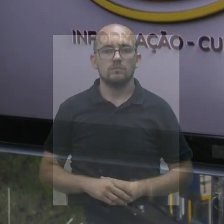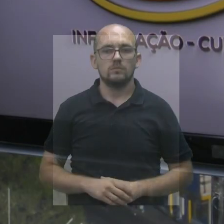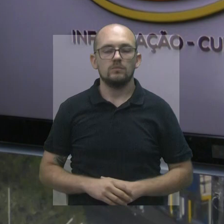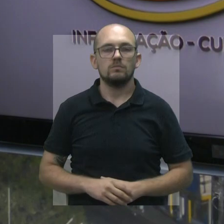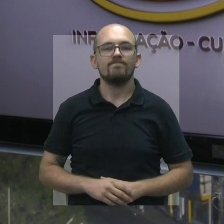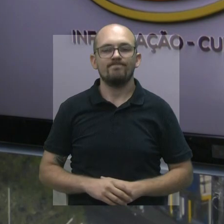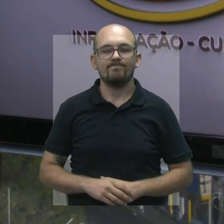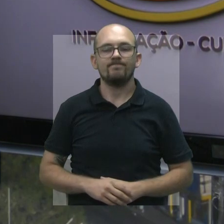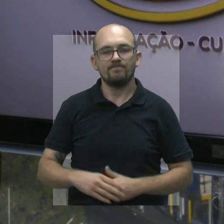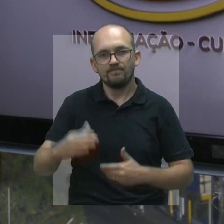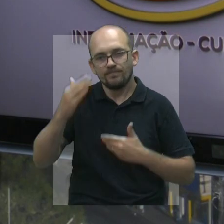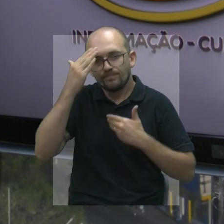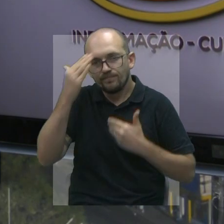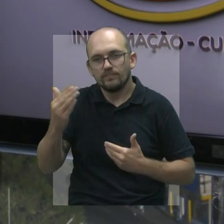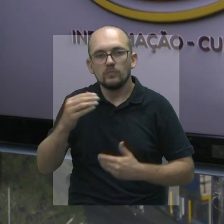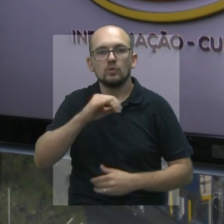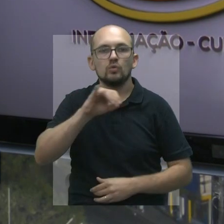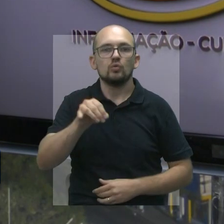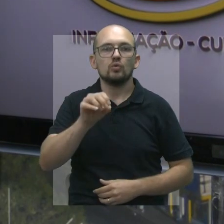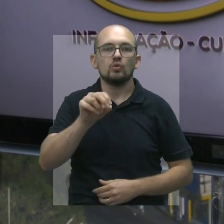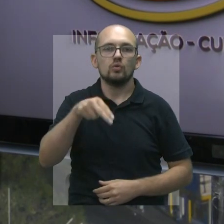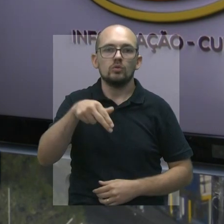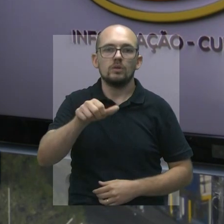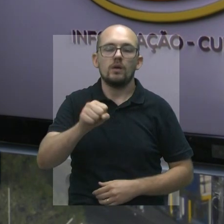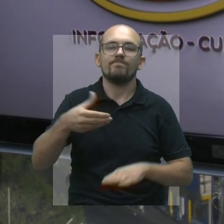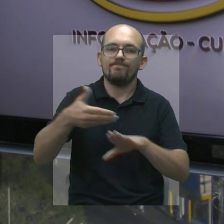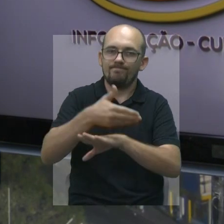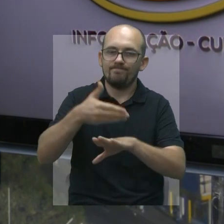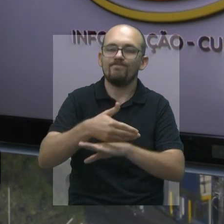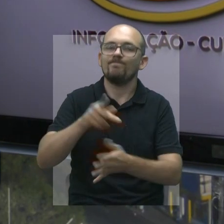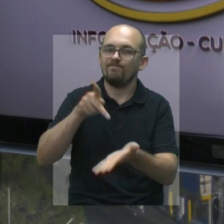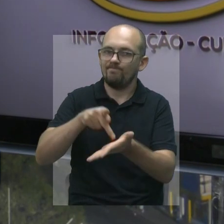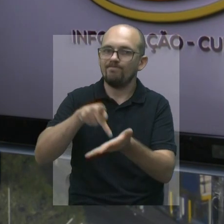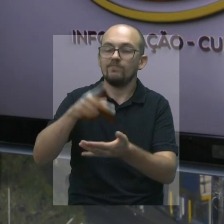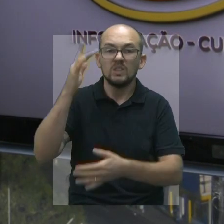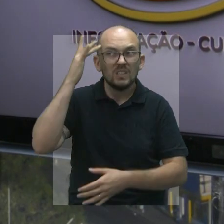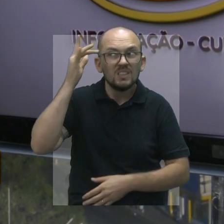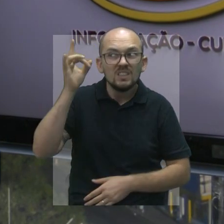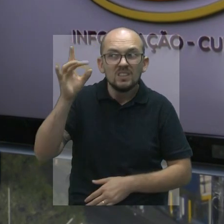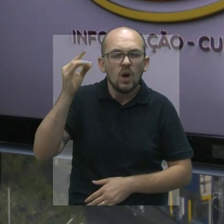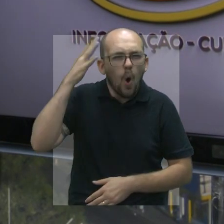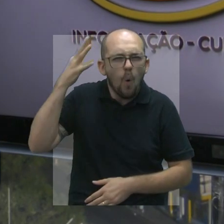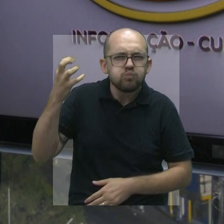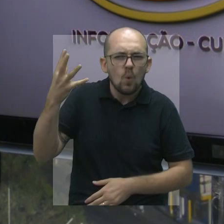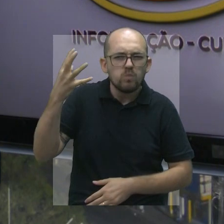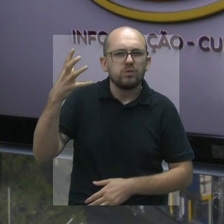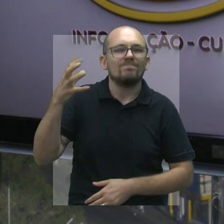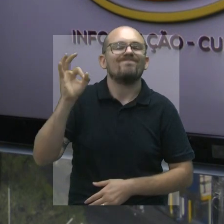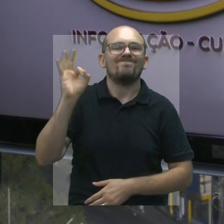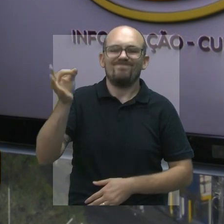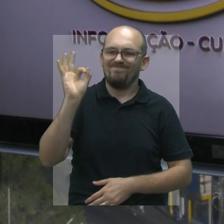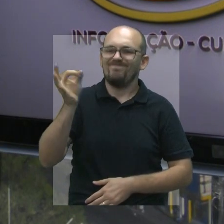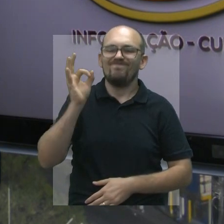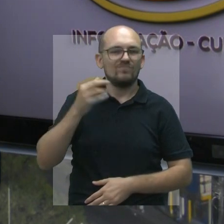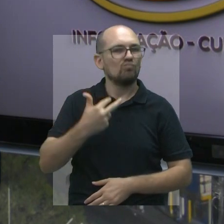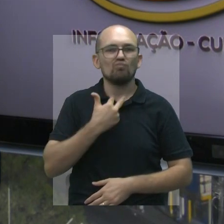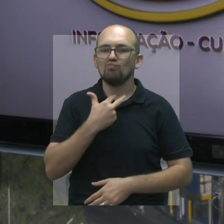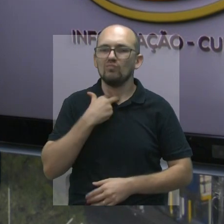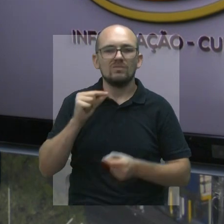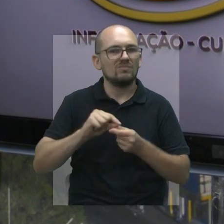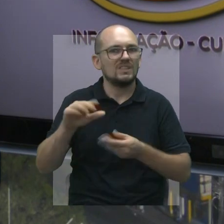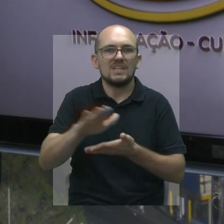Nosso agradecimento ao Dr. Jonas pela participação. Realmente, dor de cabeça, se for enxaqueca, então é algo que impossibilita a pessoa de